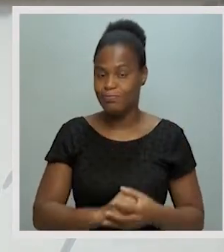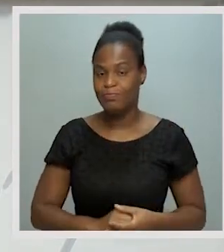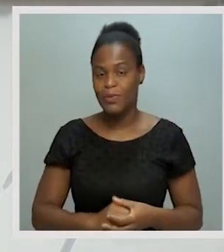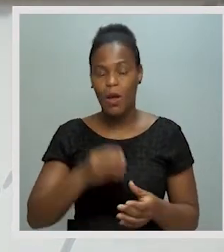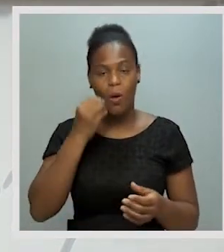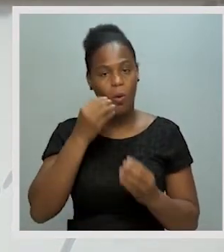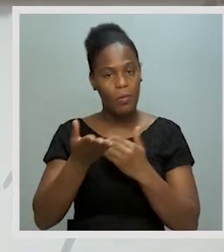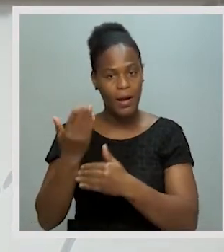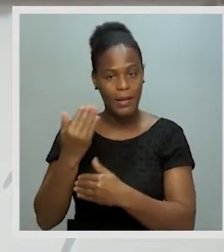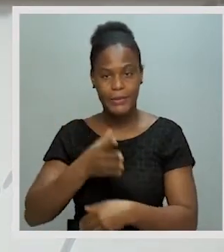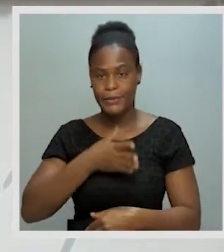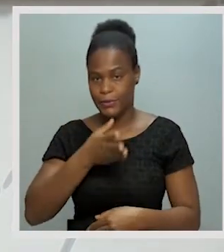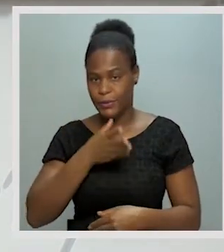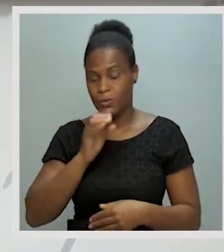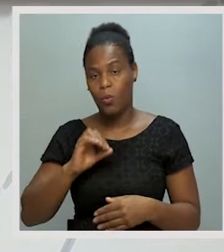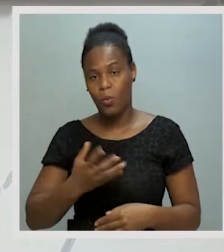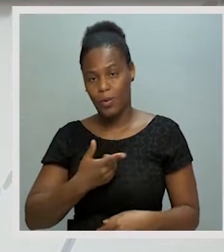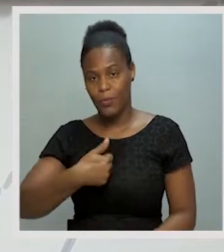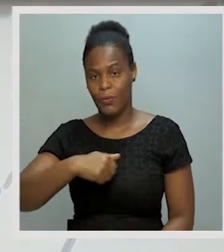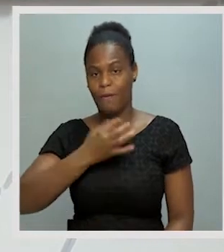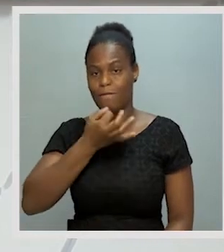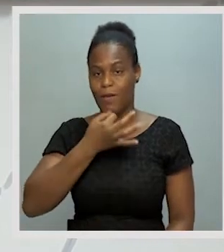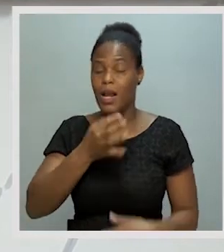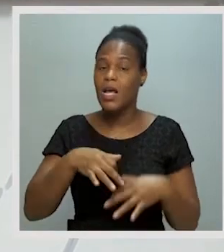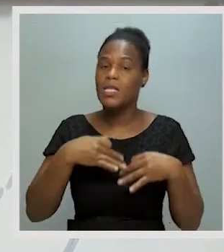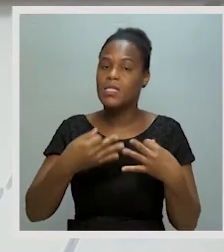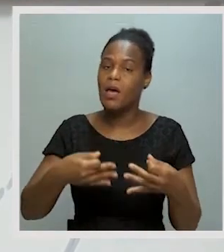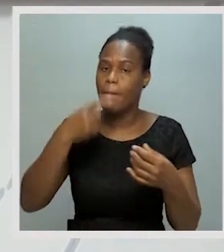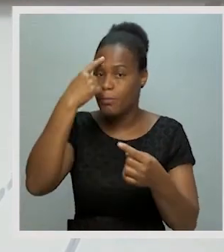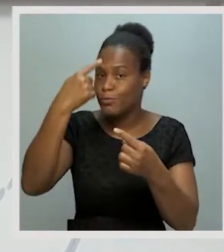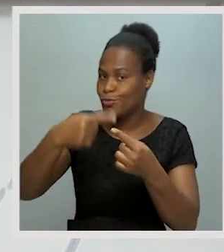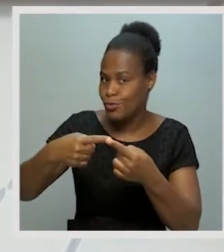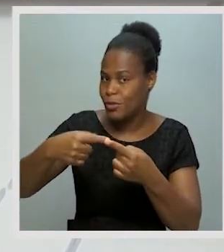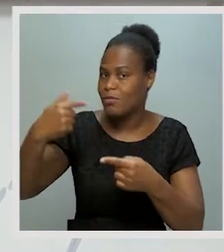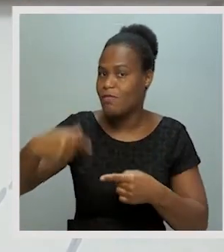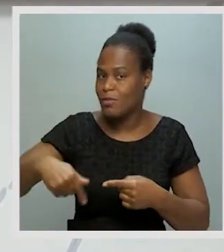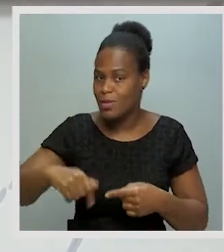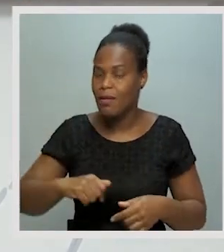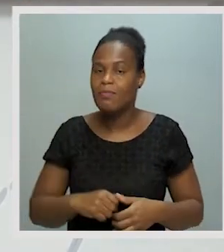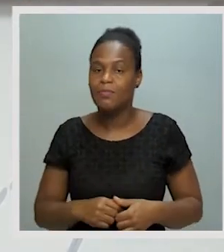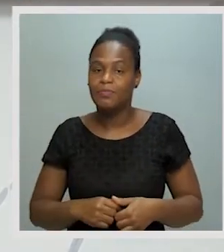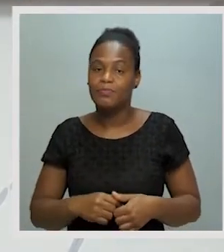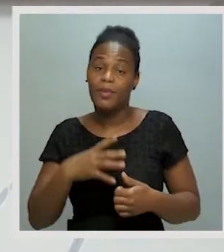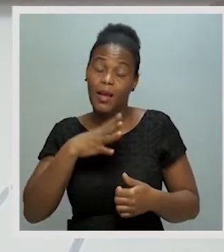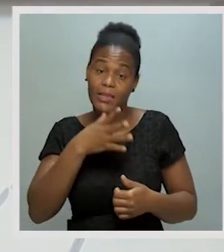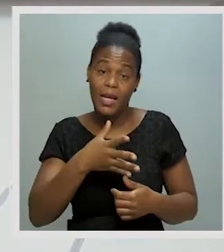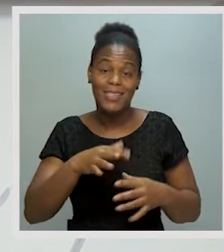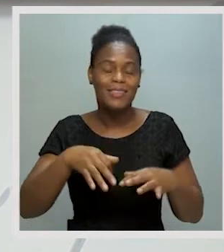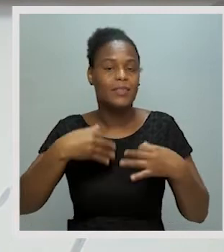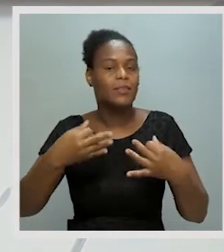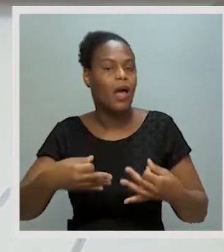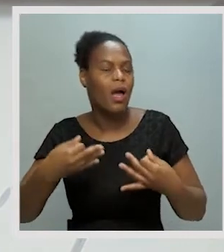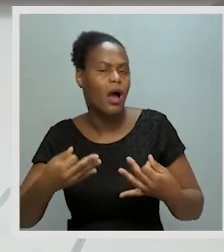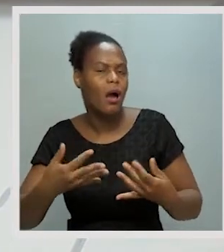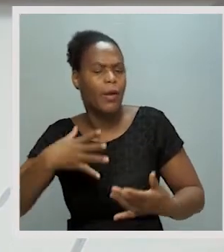Como eu tinha dito, quando falamos, temos sempre um objetivo, ou seja, temos